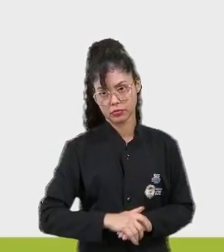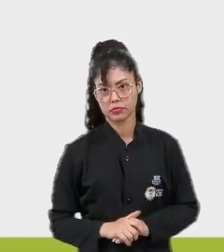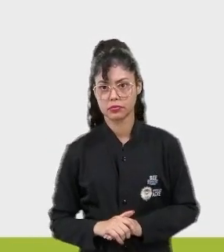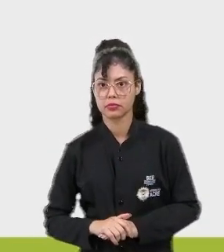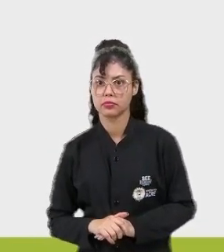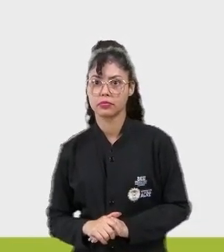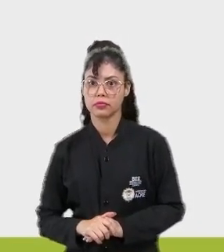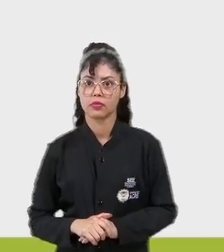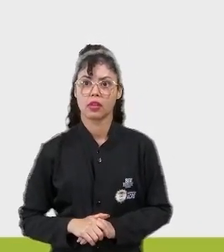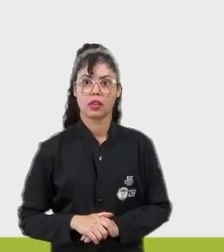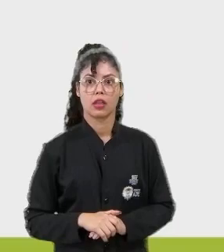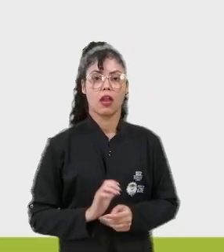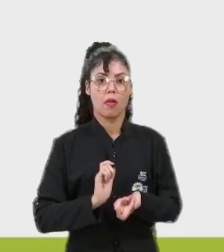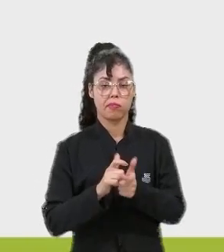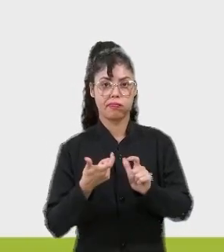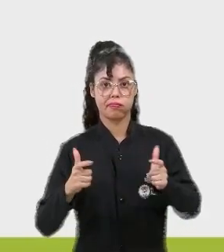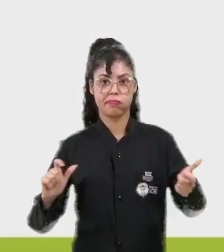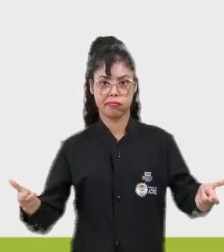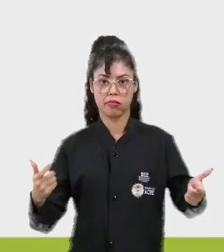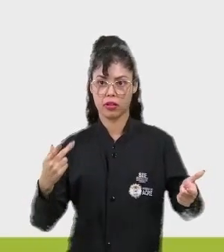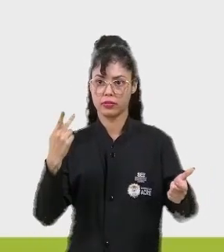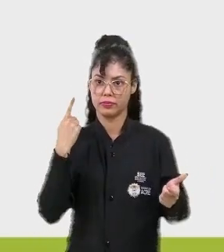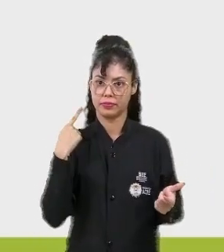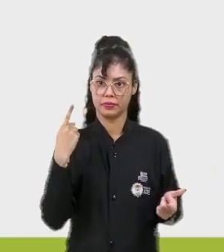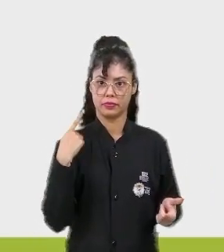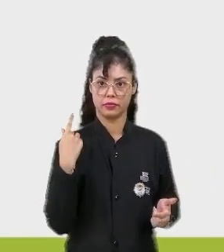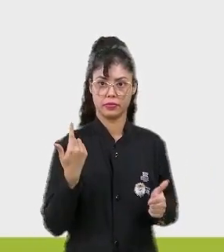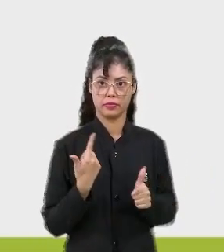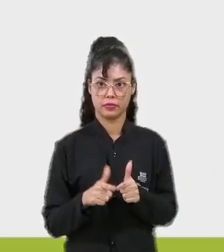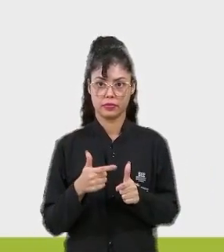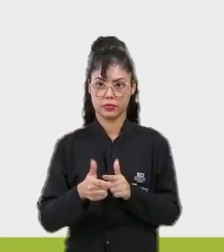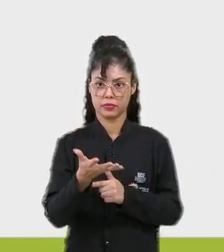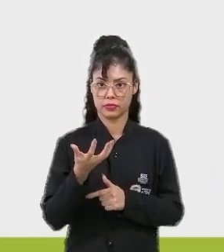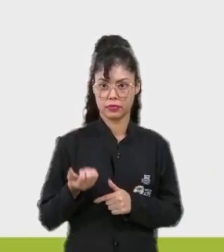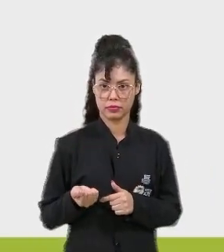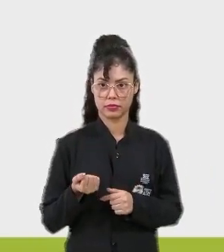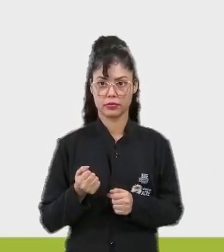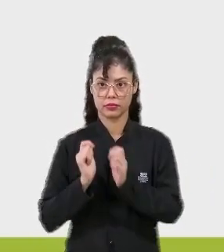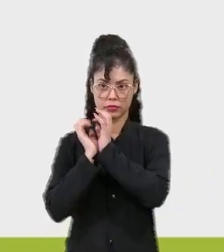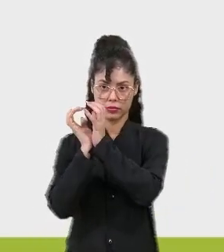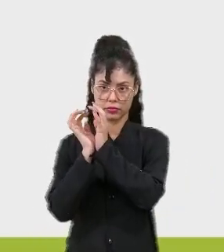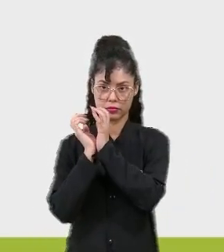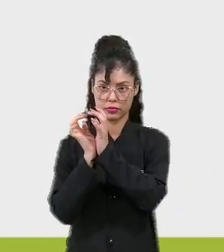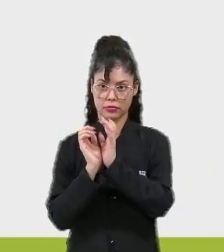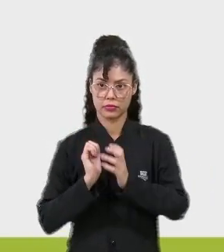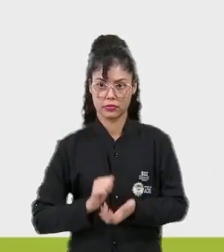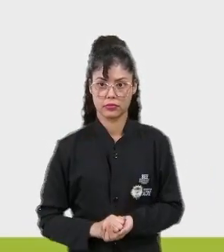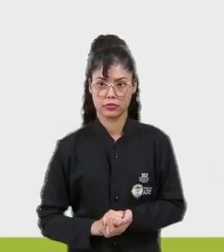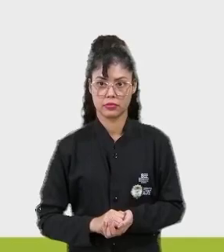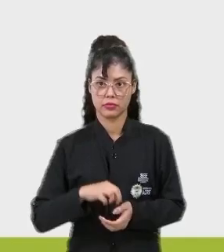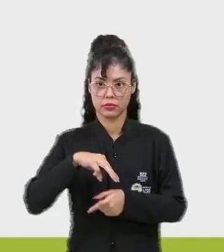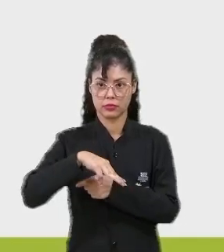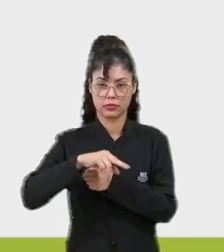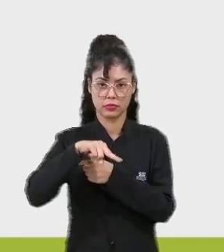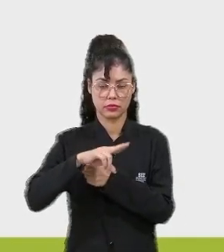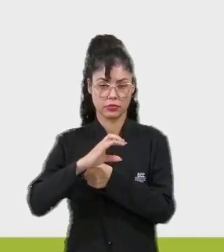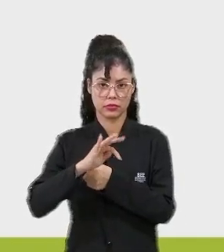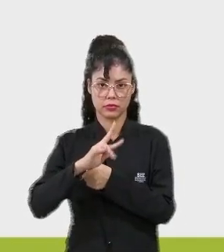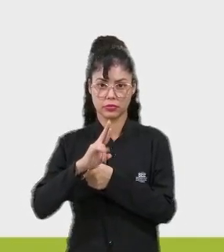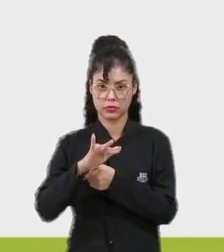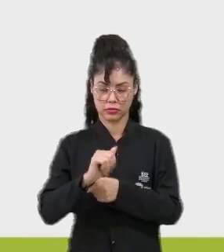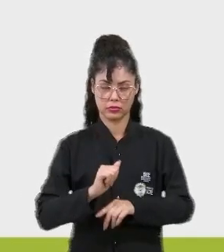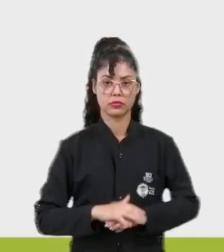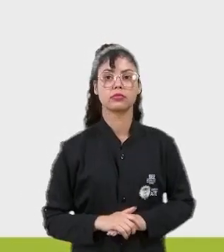fácil. Fumar aumenta o número de receptores do seu cérebro que se ativam